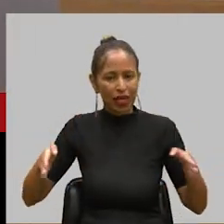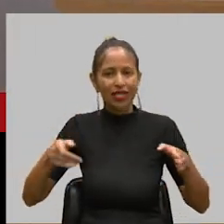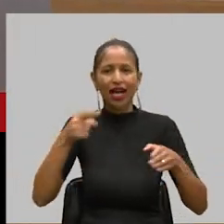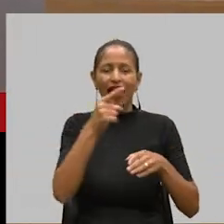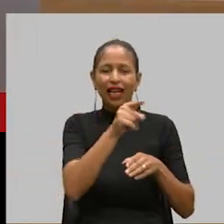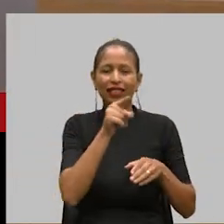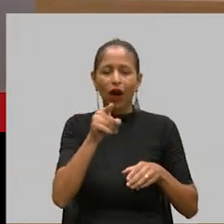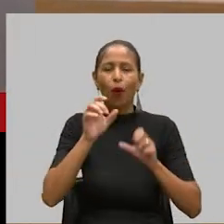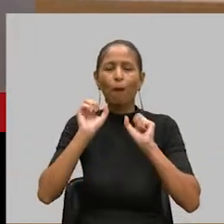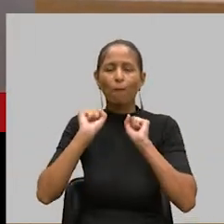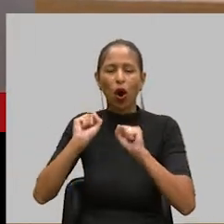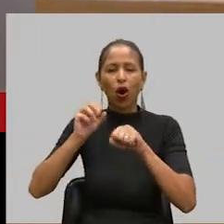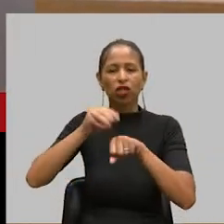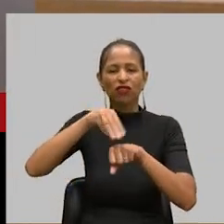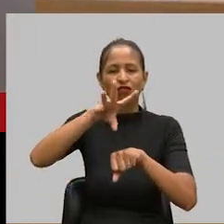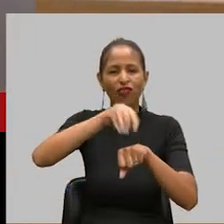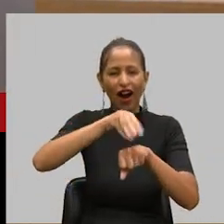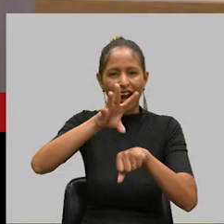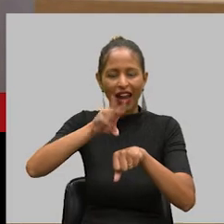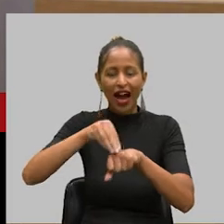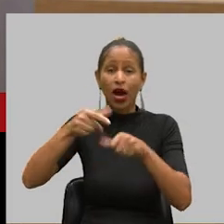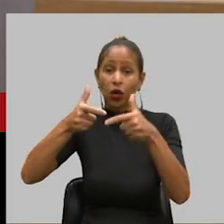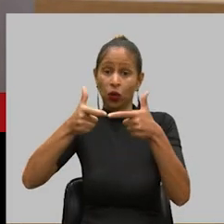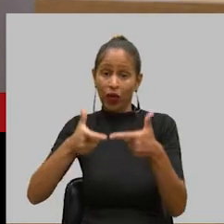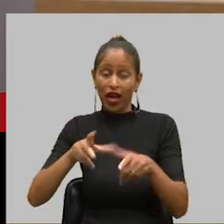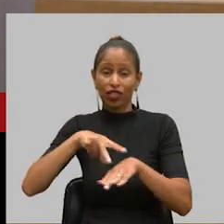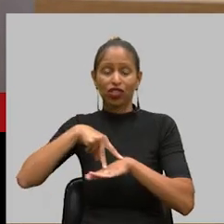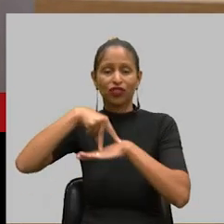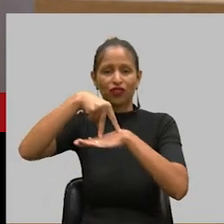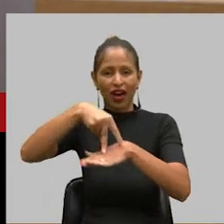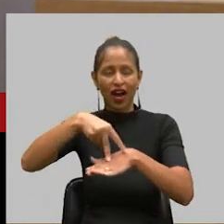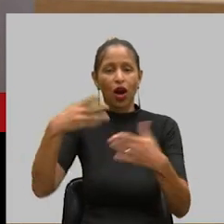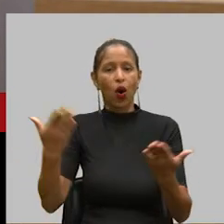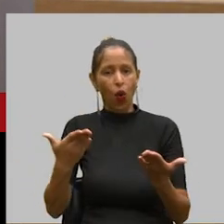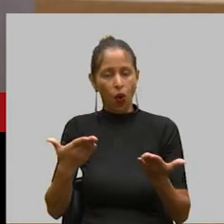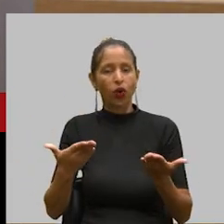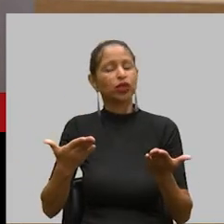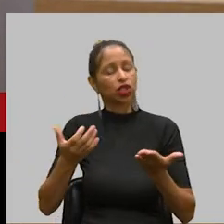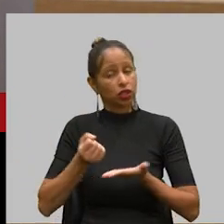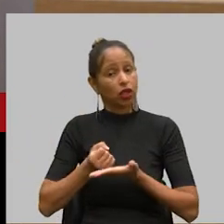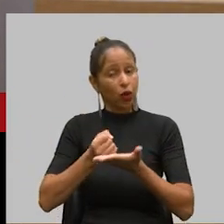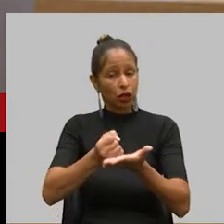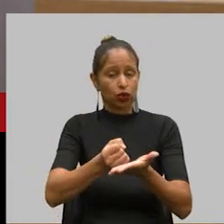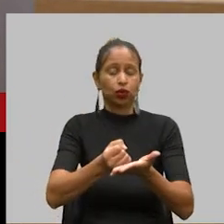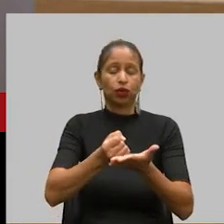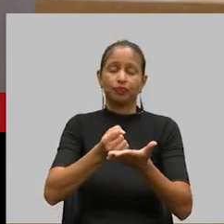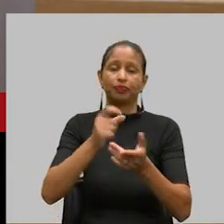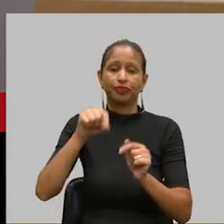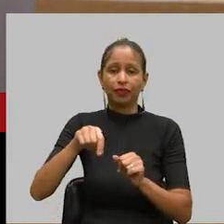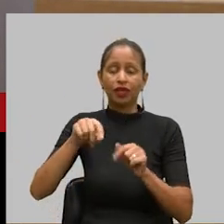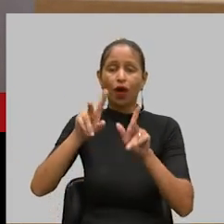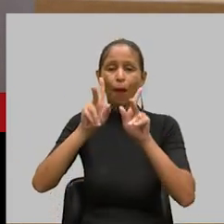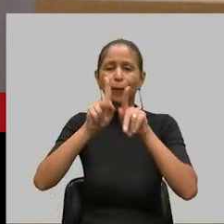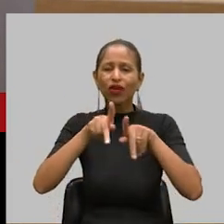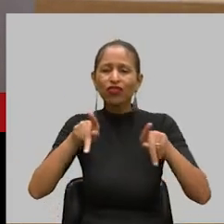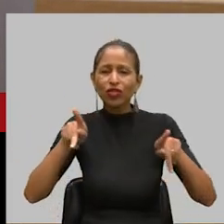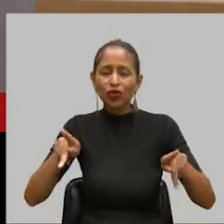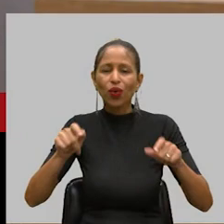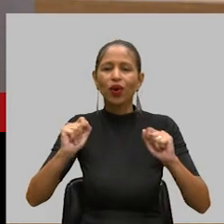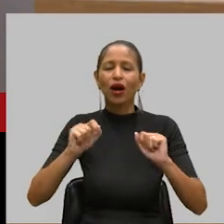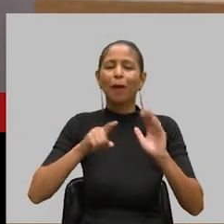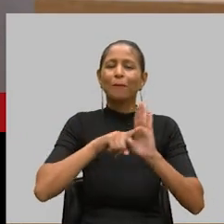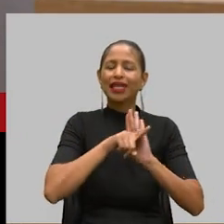vai poder contribuir a partir do seu lugar o lugar que eu bu né é como uma professora uma